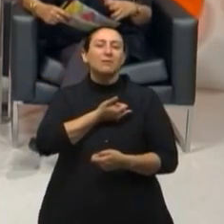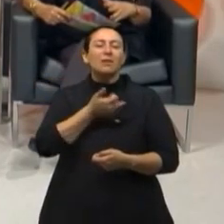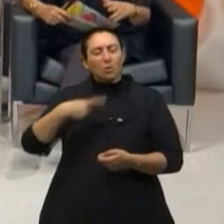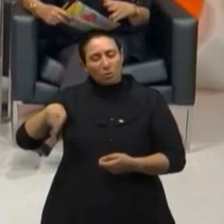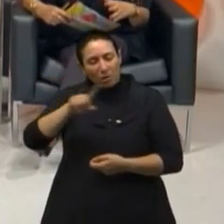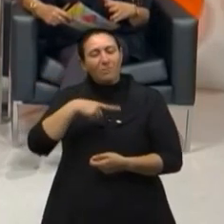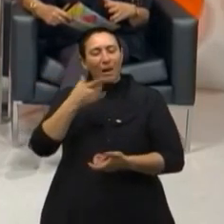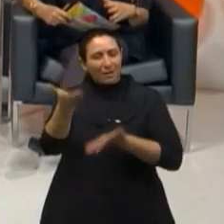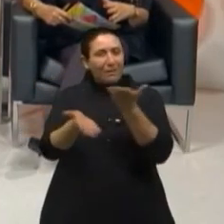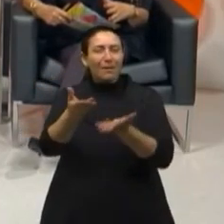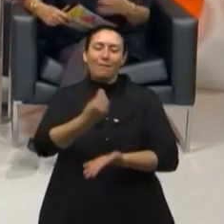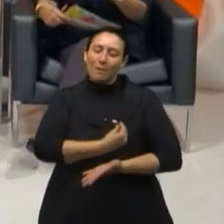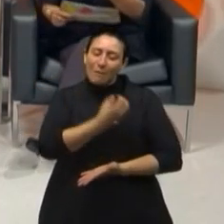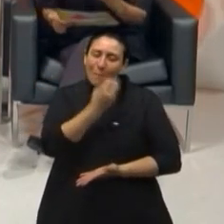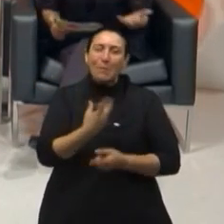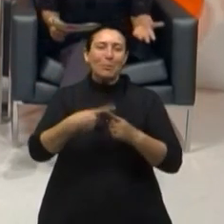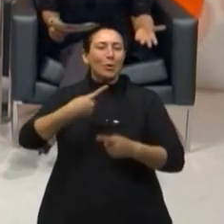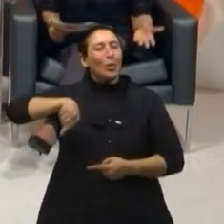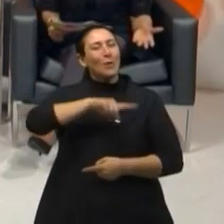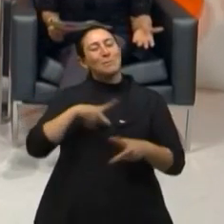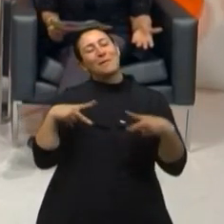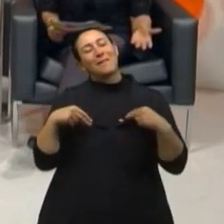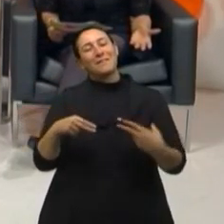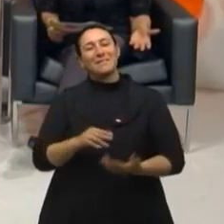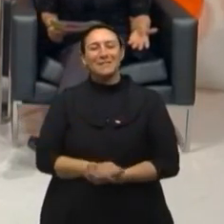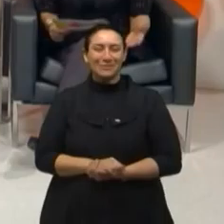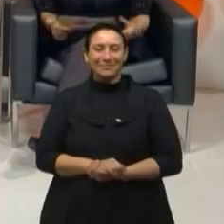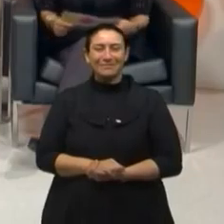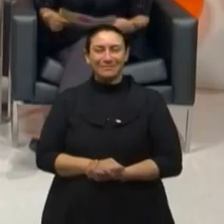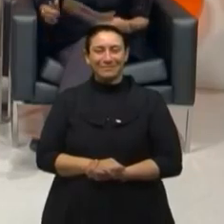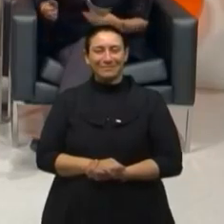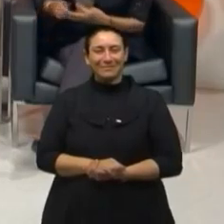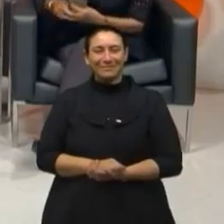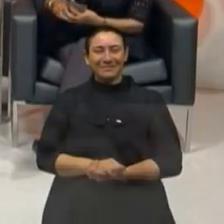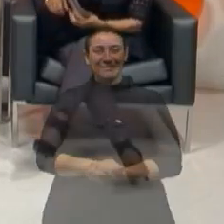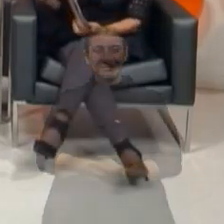atendendo e viva bem porque a gente merece né